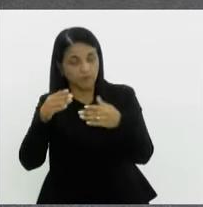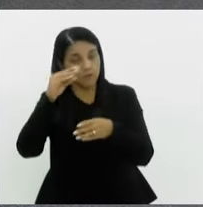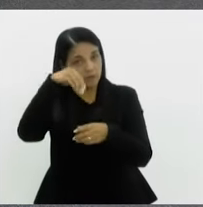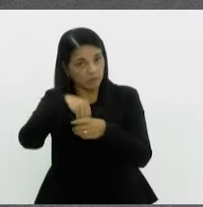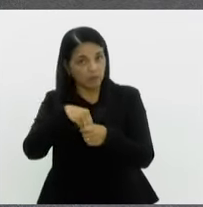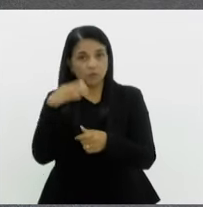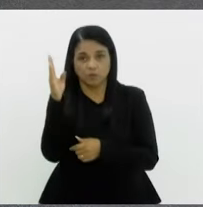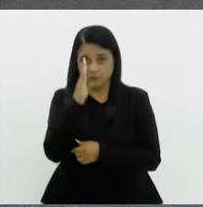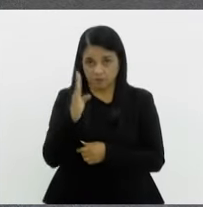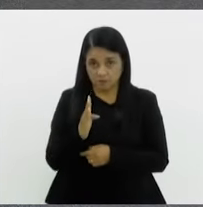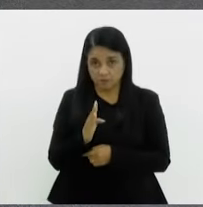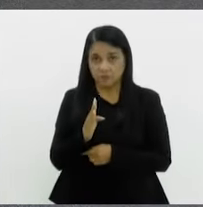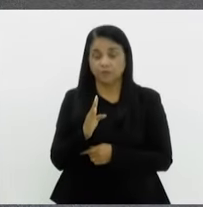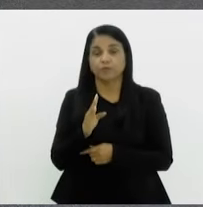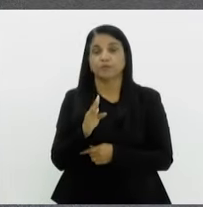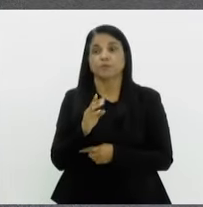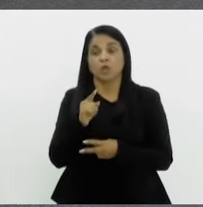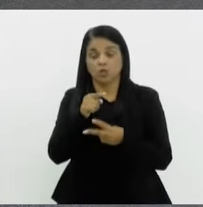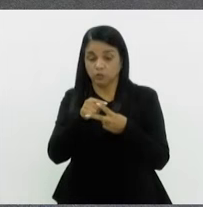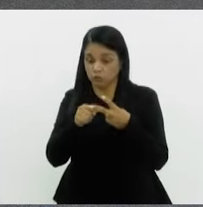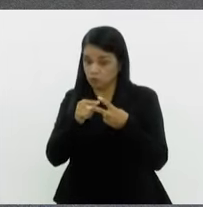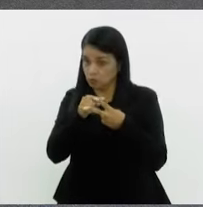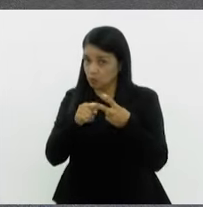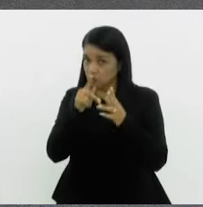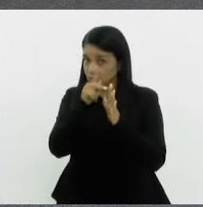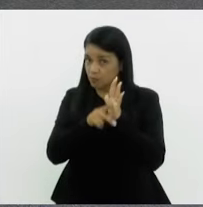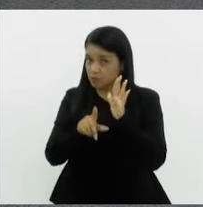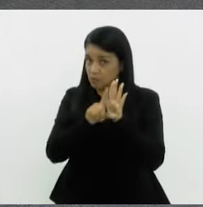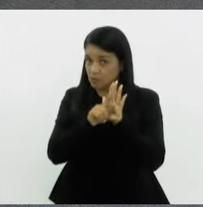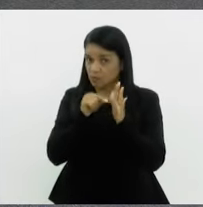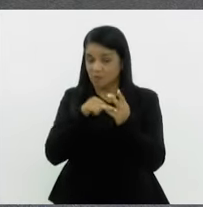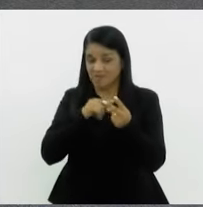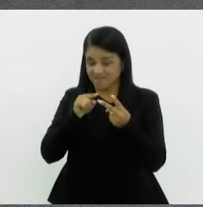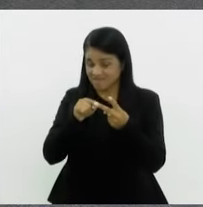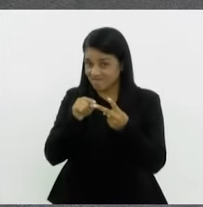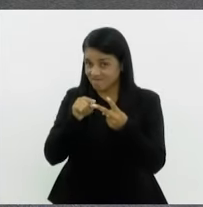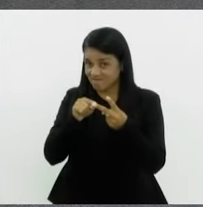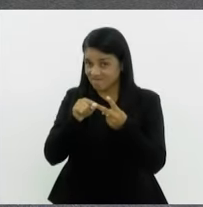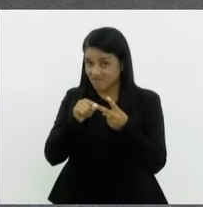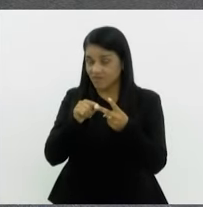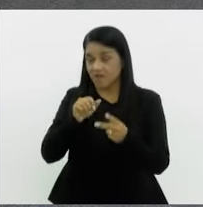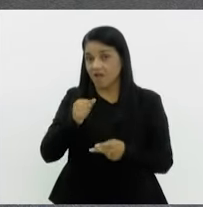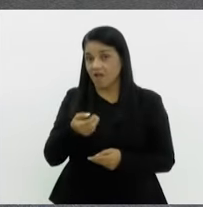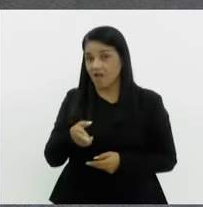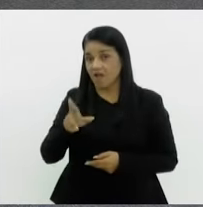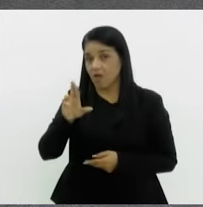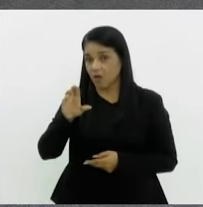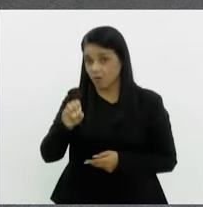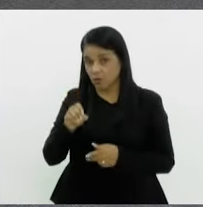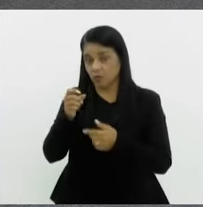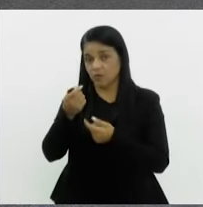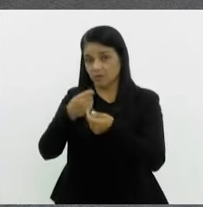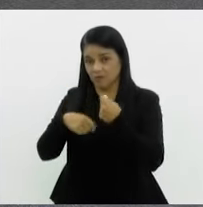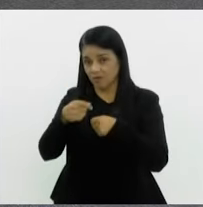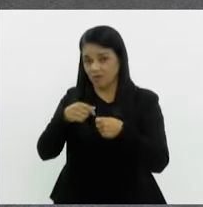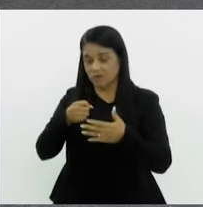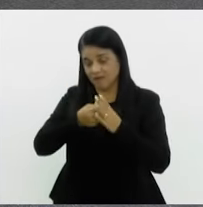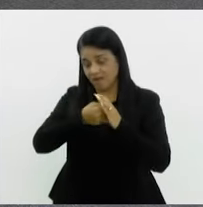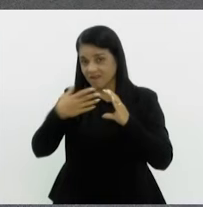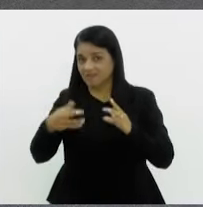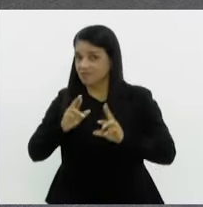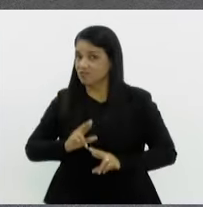país, são dois projetos de desenvolvimento. Mas esse projeto do agronegócio tem características bem diferentes,